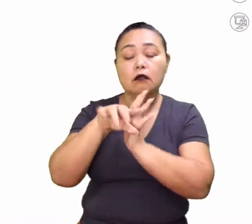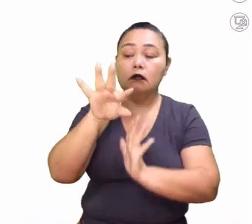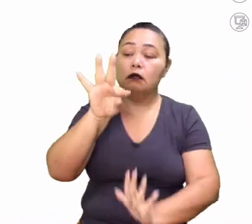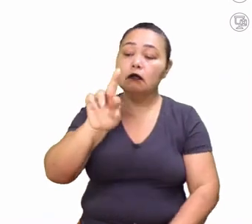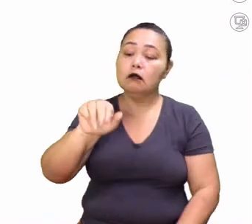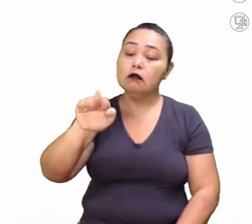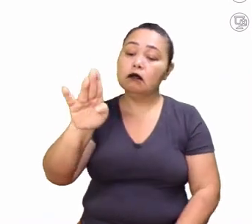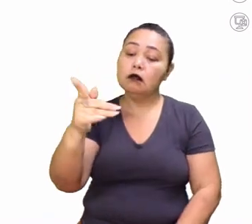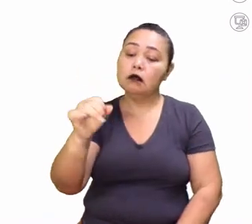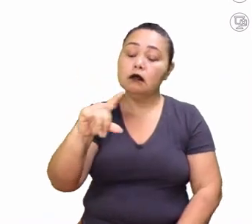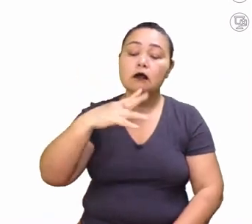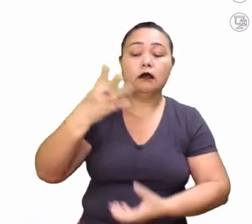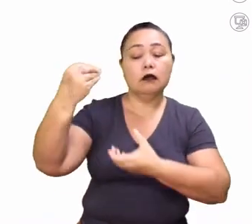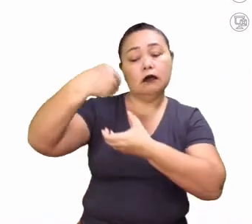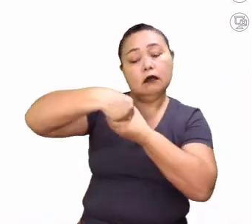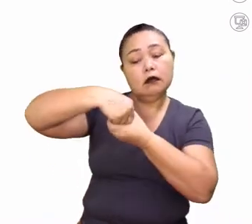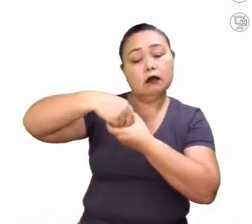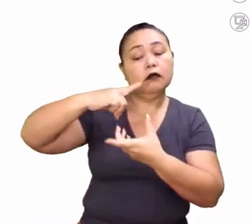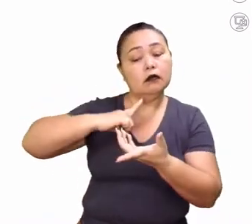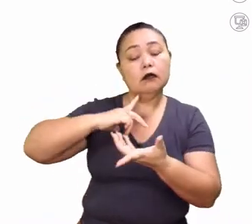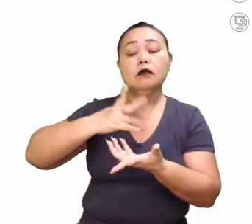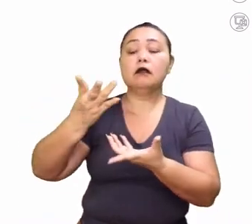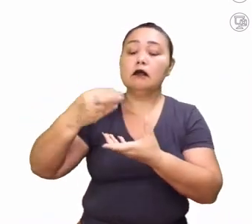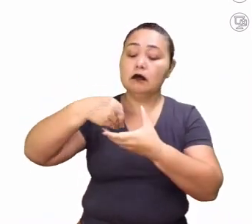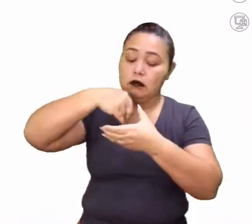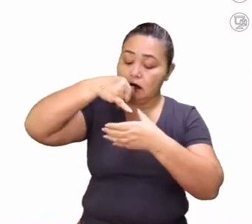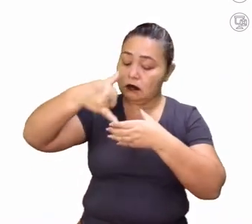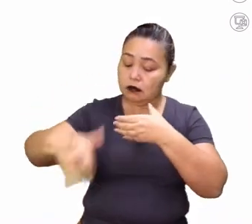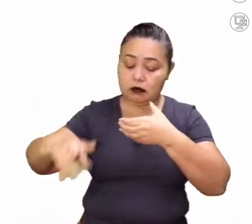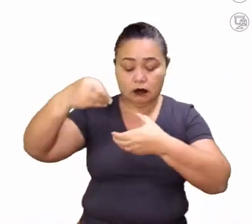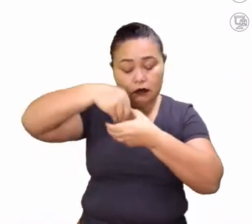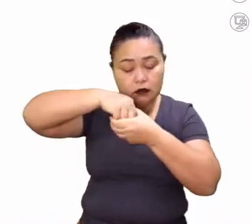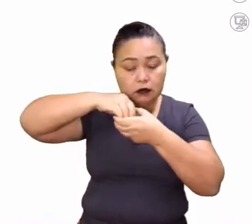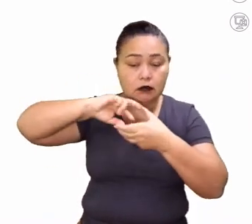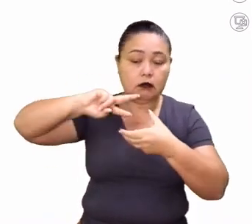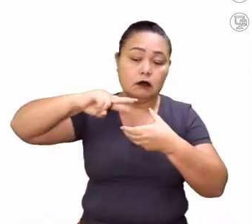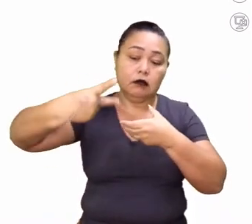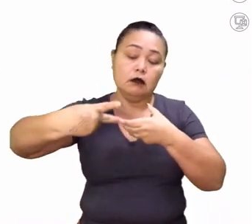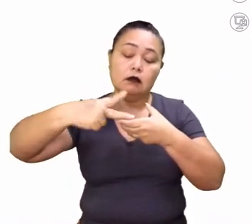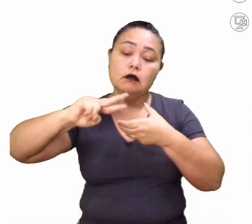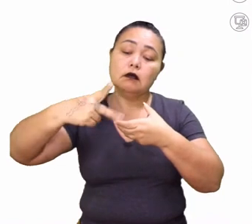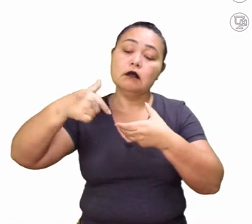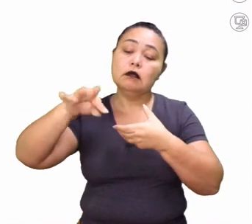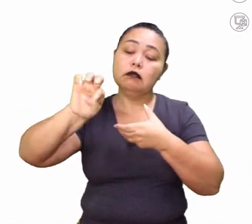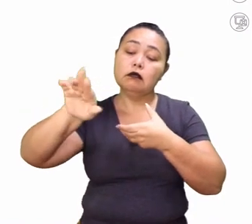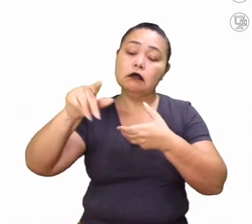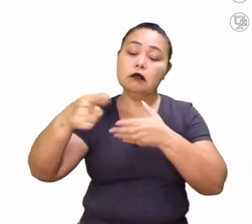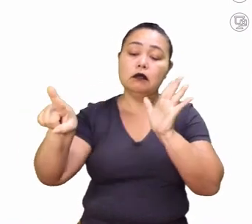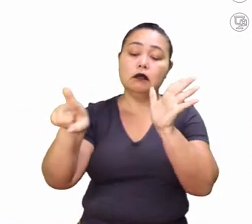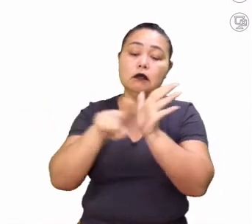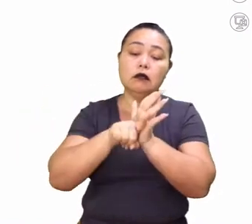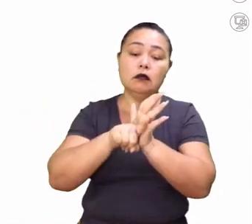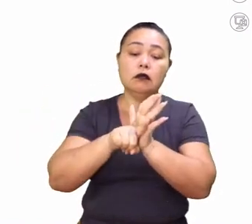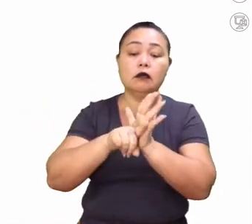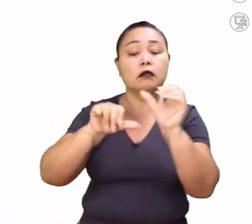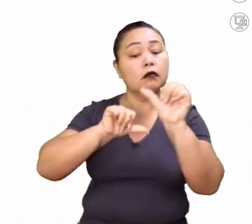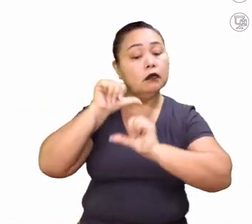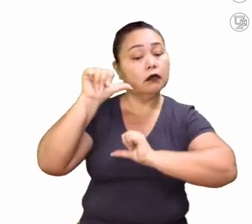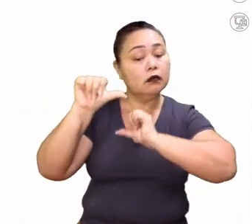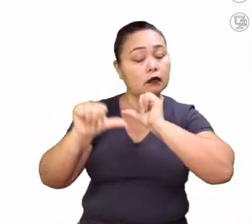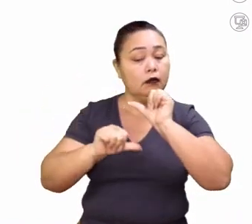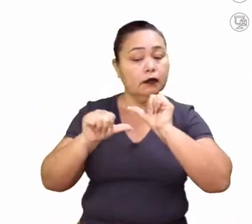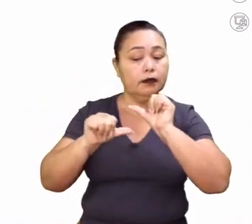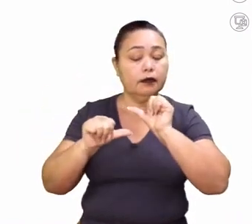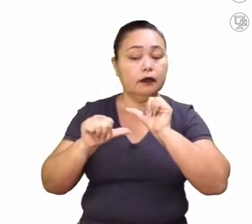tem um trabalho negativo dentro toda essa energia interna está relacionada com esse trabalho negativo essa essa